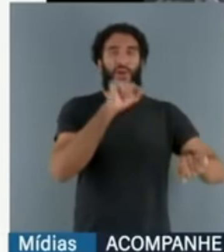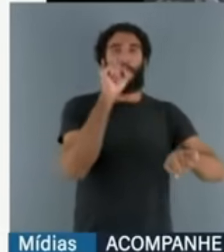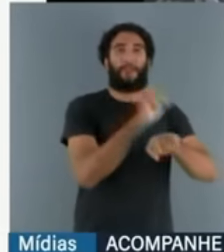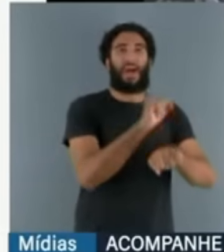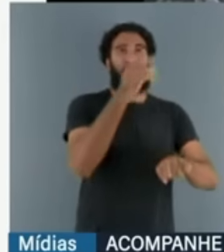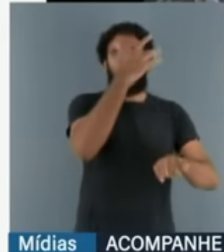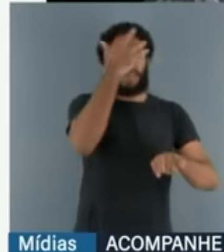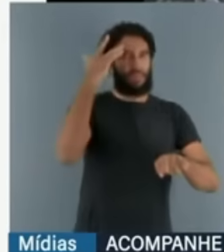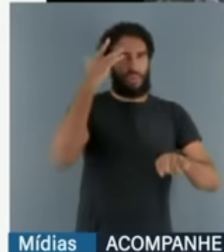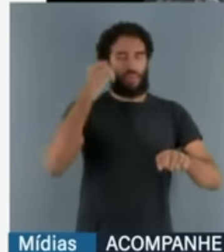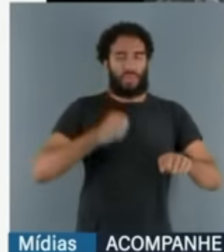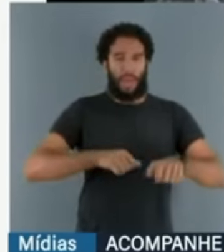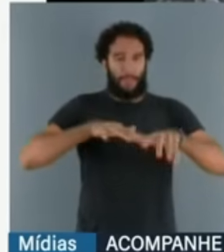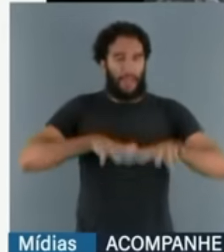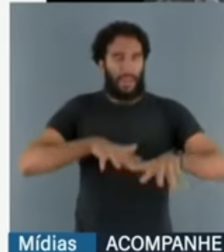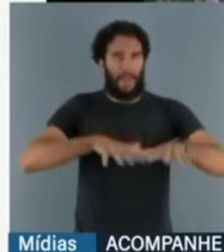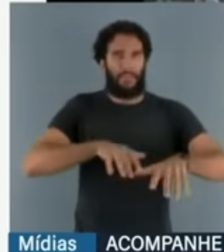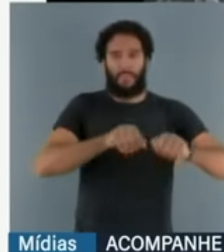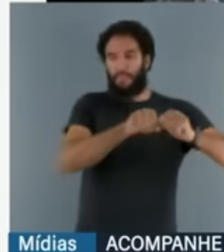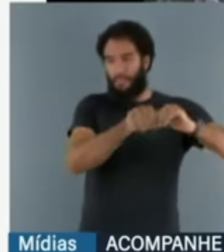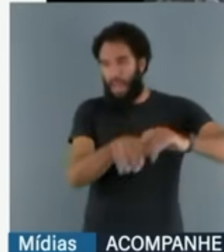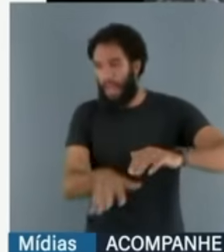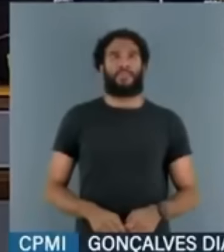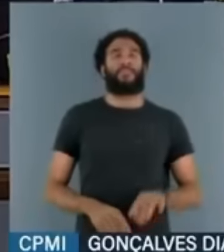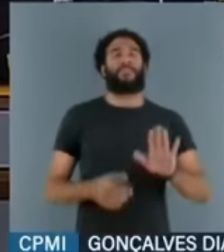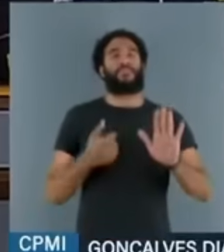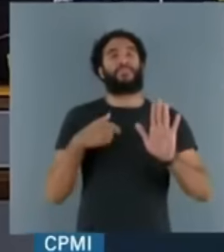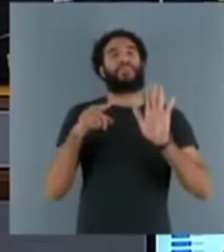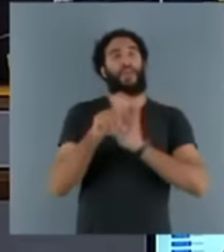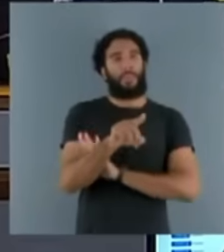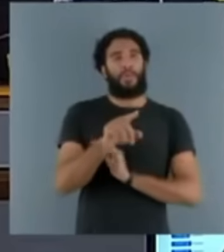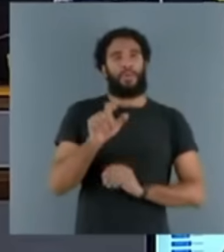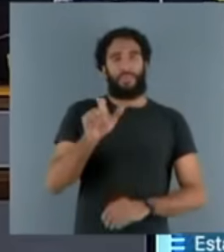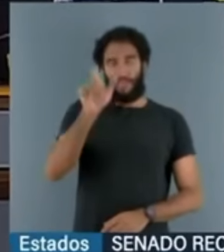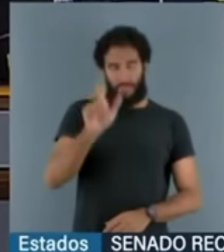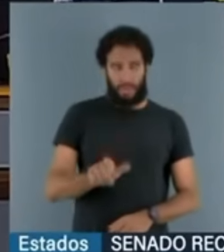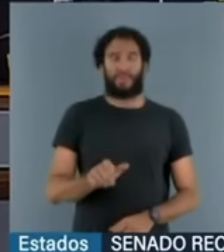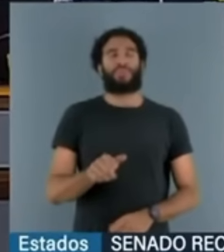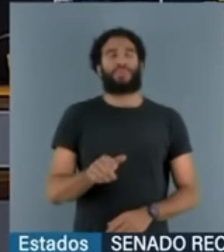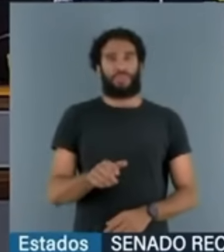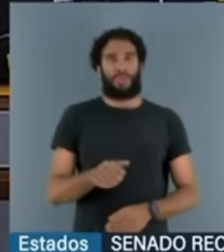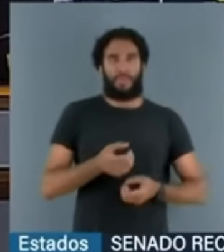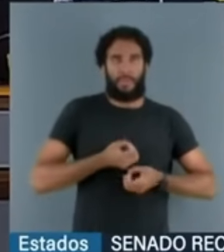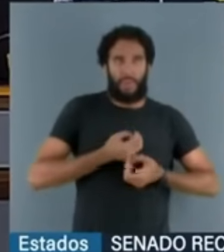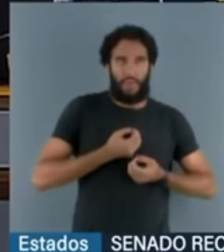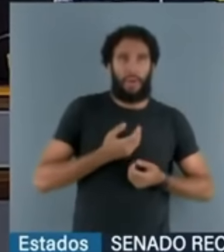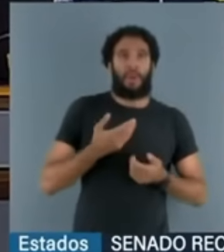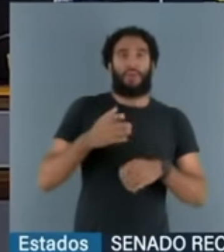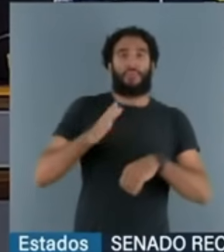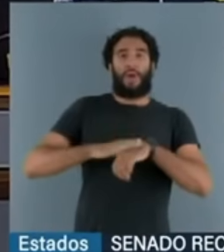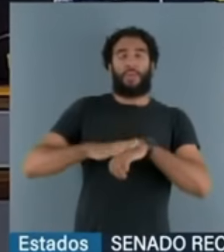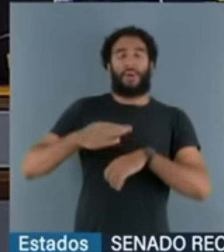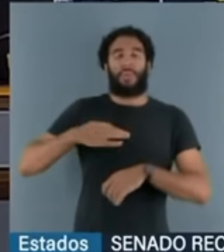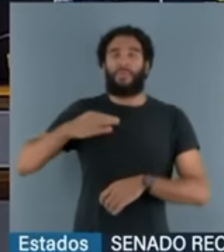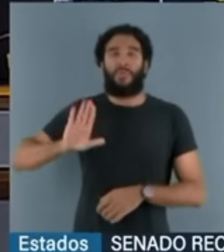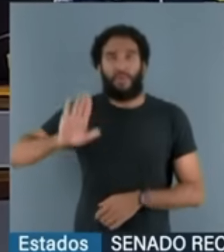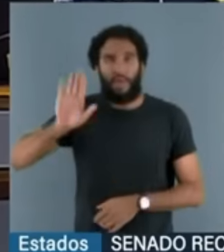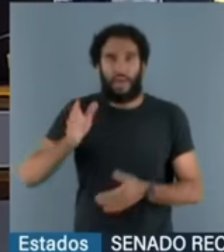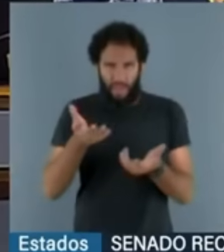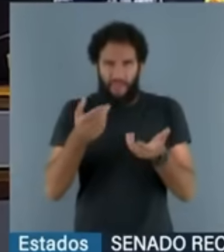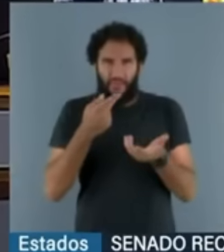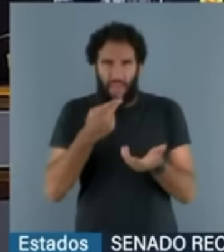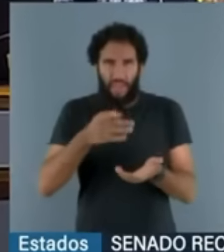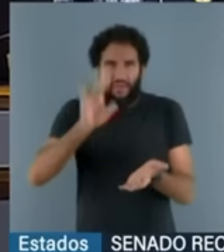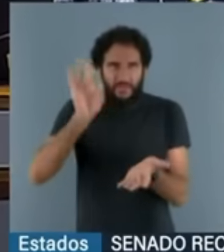Maia, para a sede do Supremo Tribunal Federal. Se ele voluntariamente aceita se comprometer a falar a verdade.